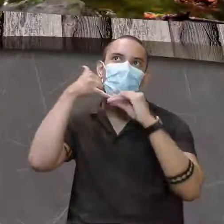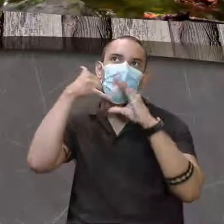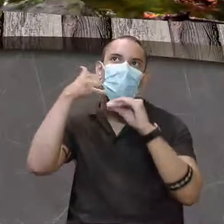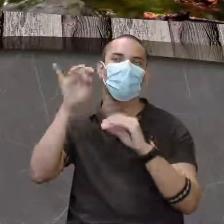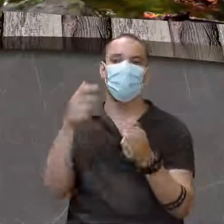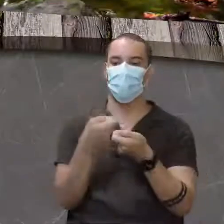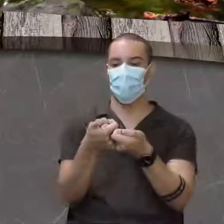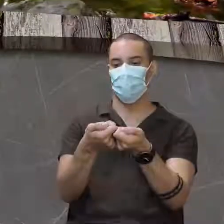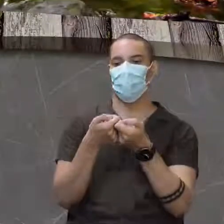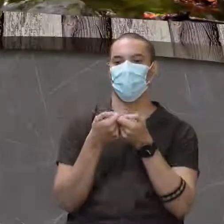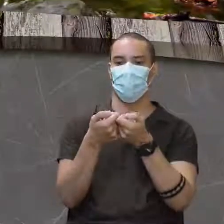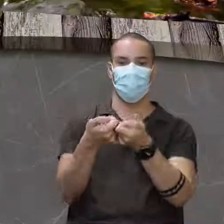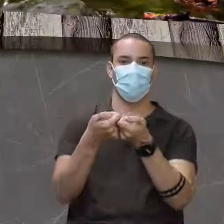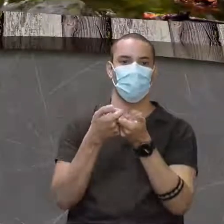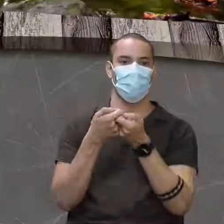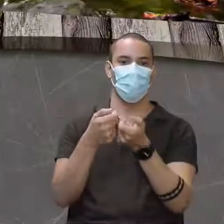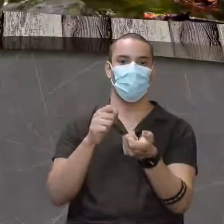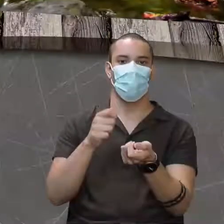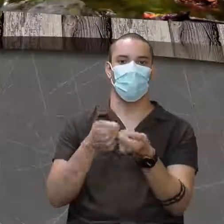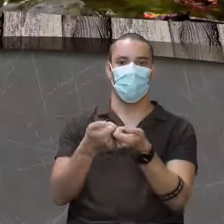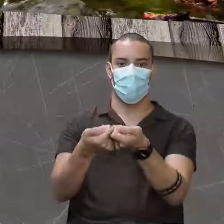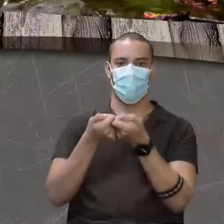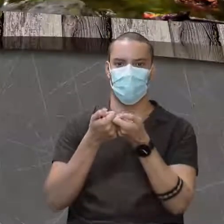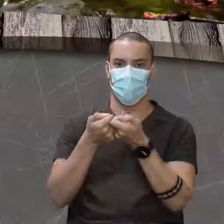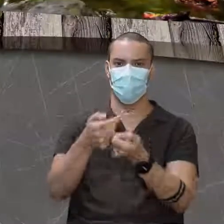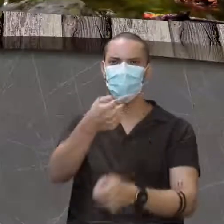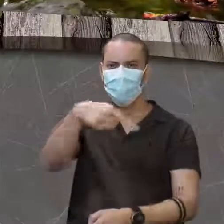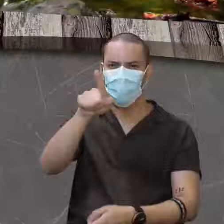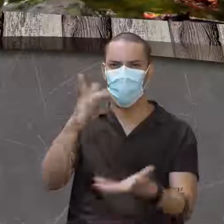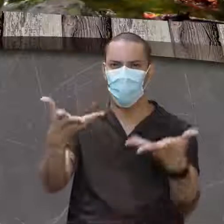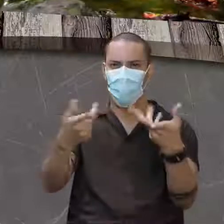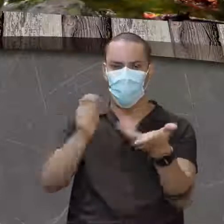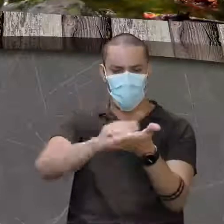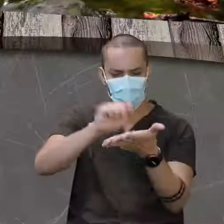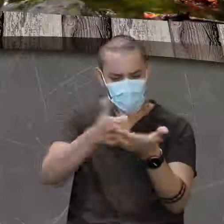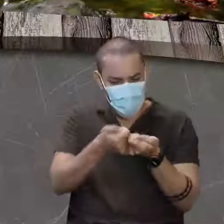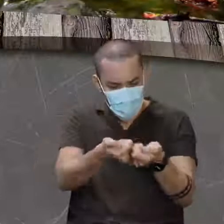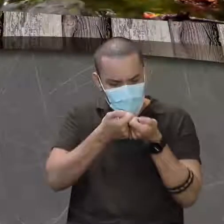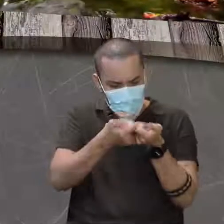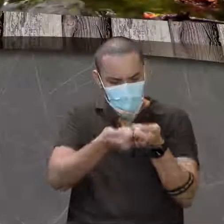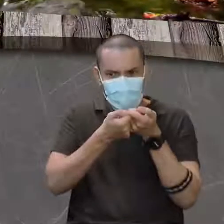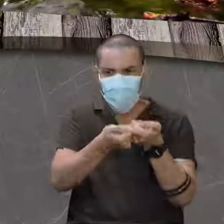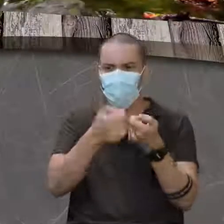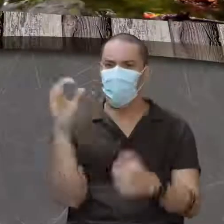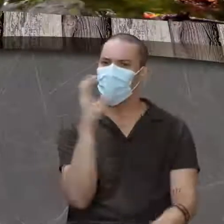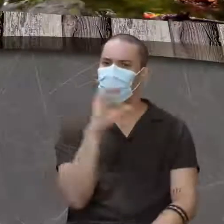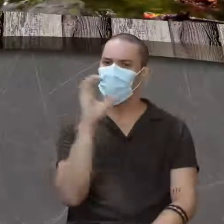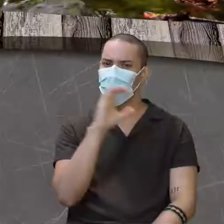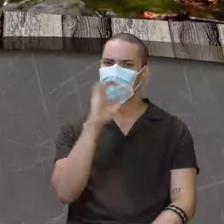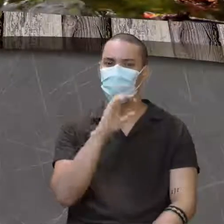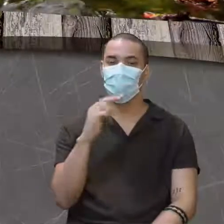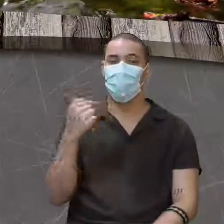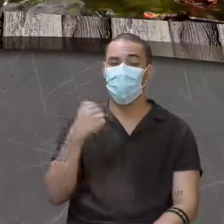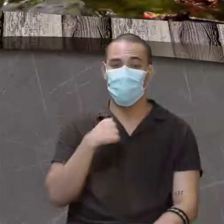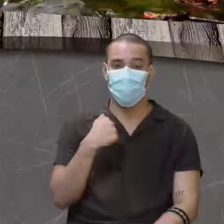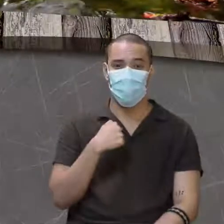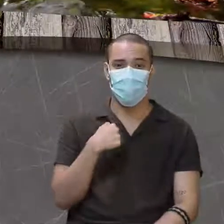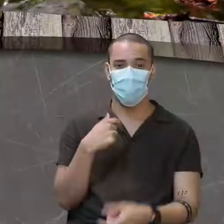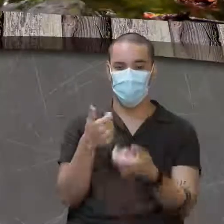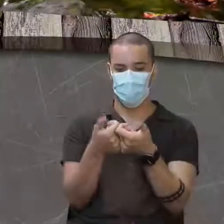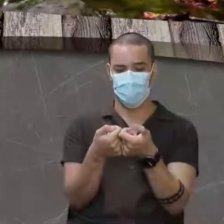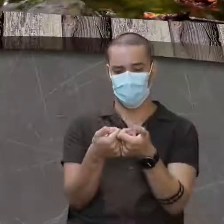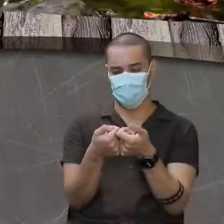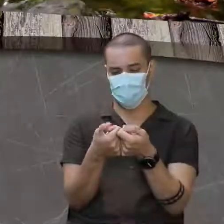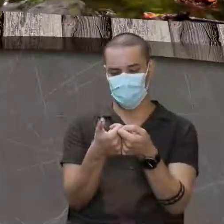É só na sua escrita mesmo. Menina, como vocês têm uma habilidade, gente, eu fico impressionada, viu? Eu já me dá cãibra só